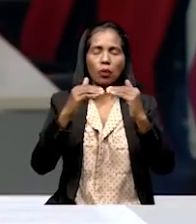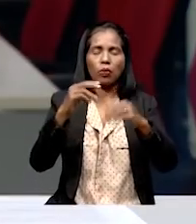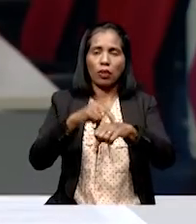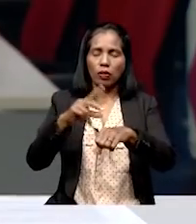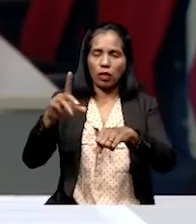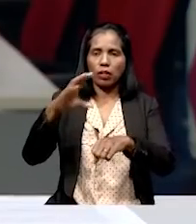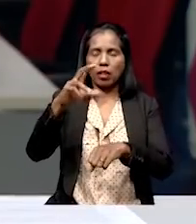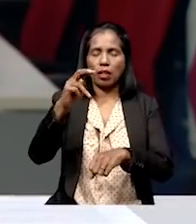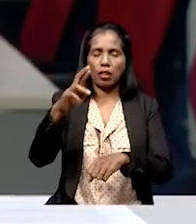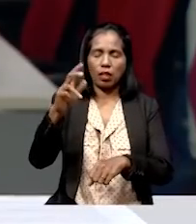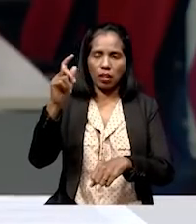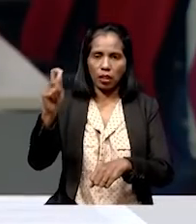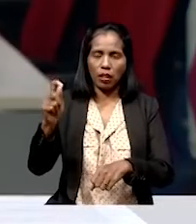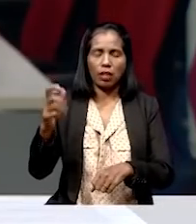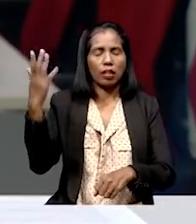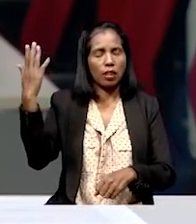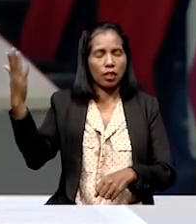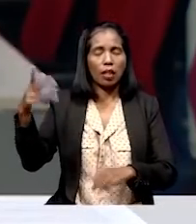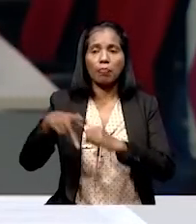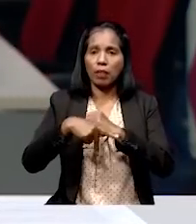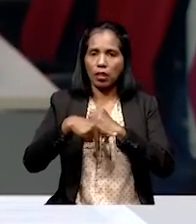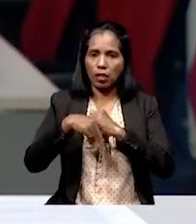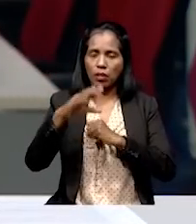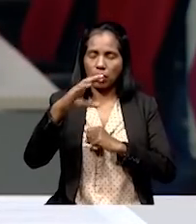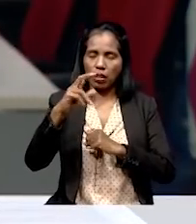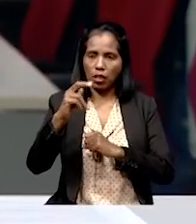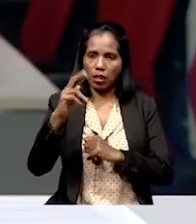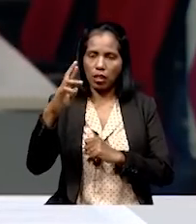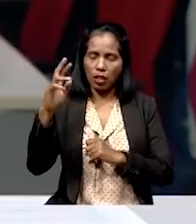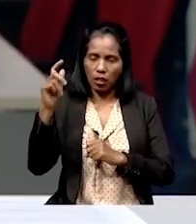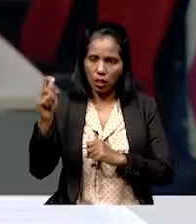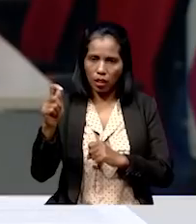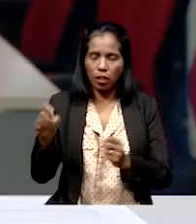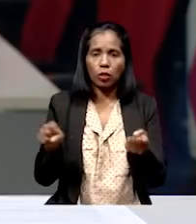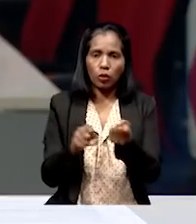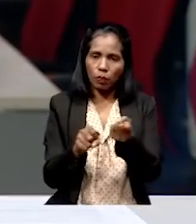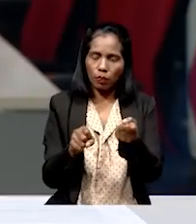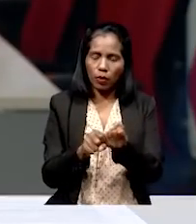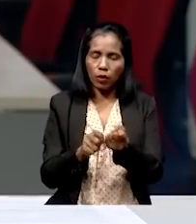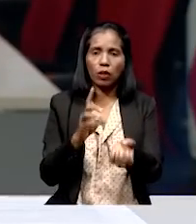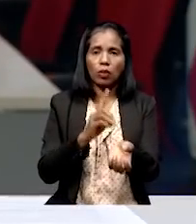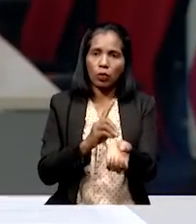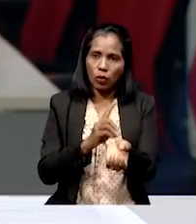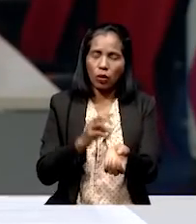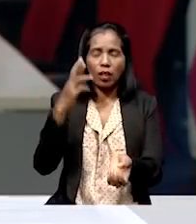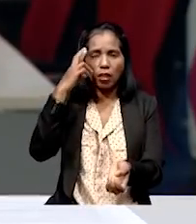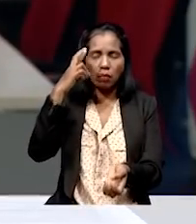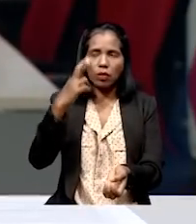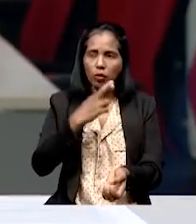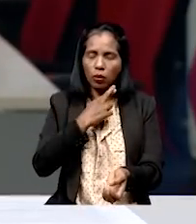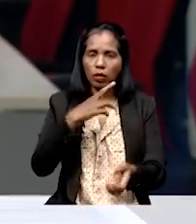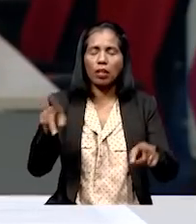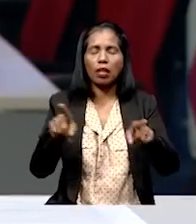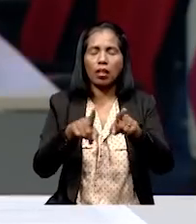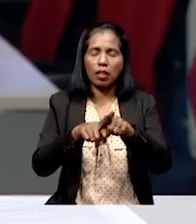-Tenian e a Conferência Nacional do Partido Senar-Tenian Rásica apoia o Dr. José Ramos Horta, que se